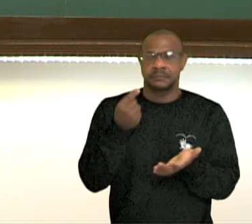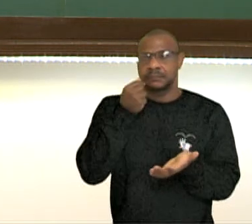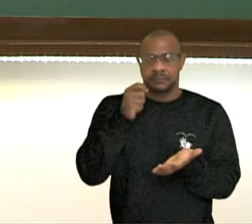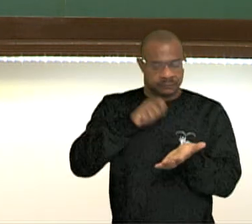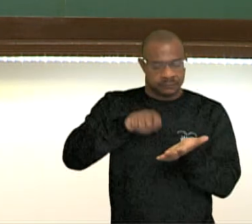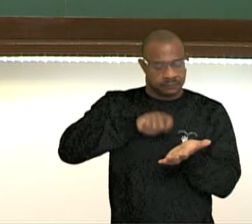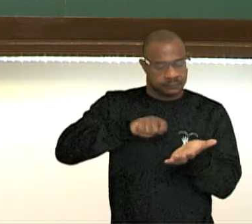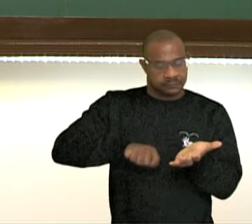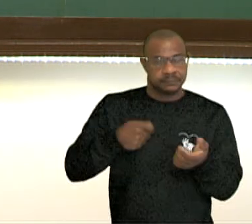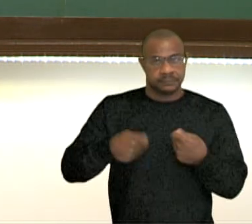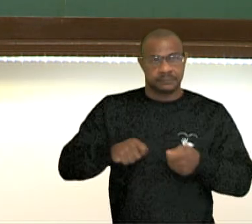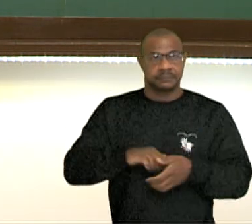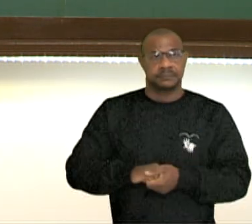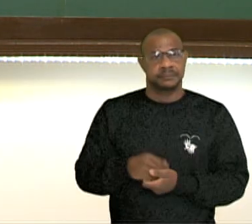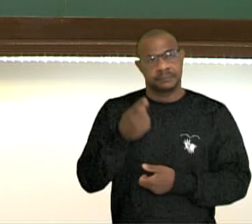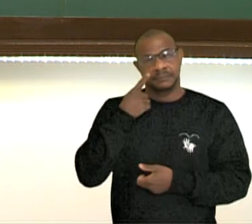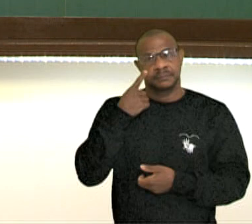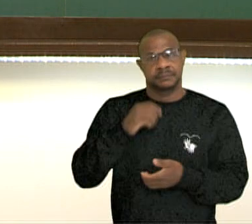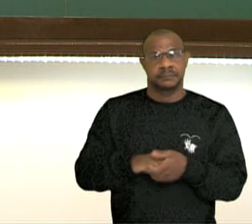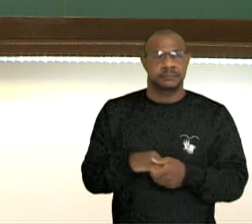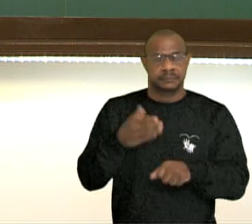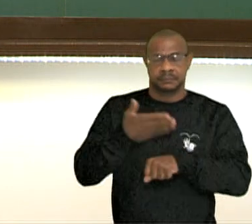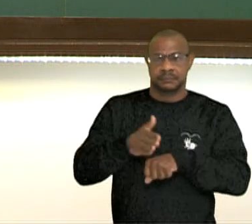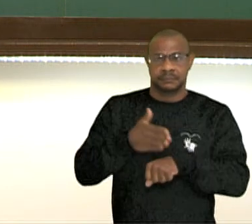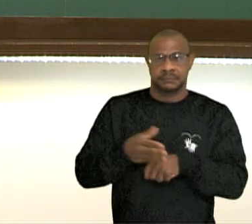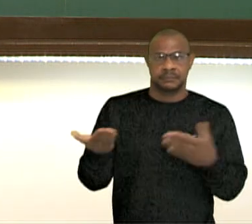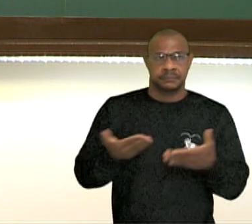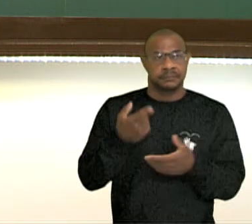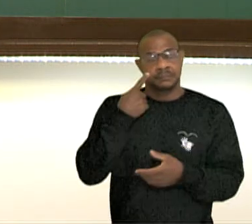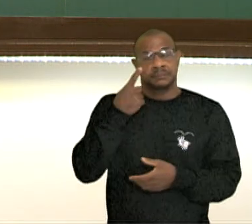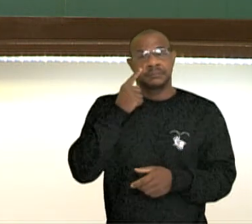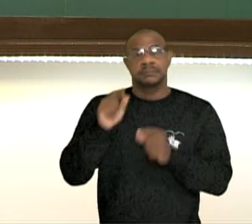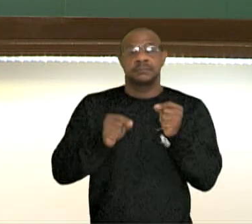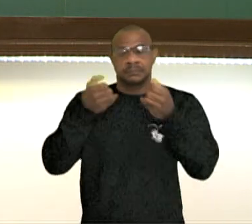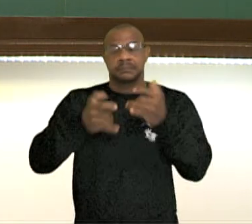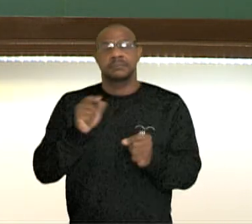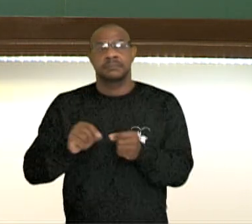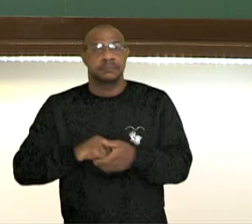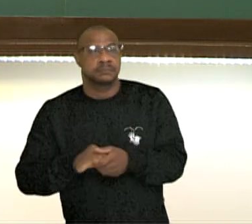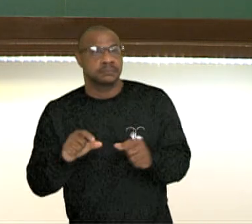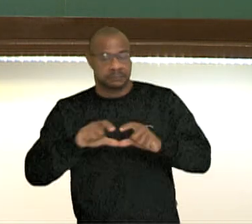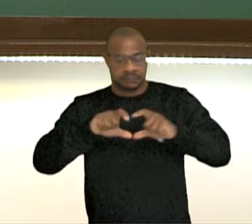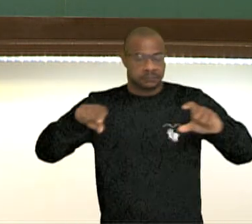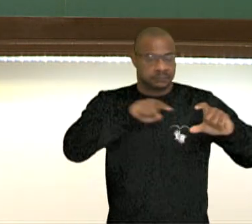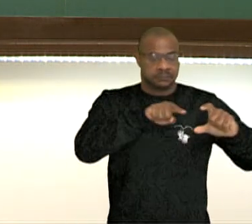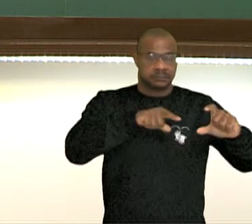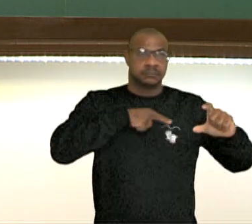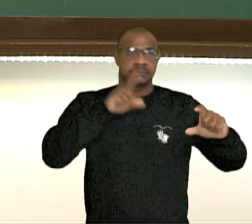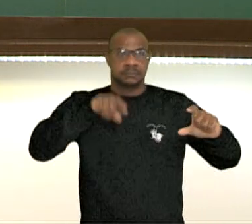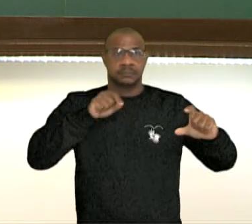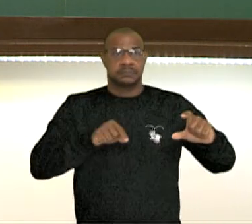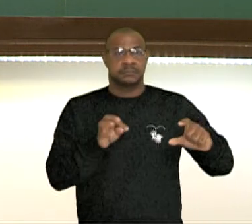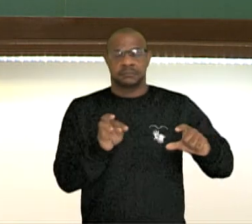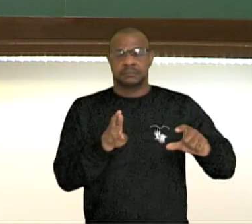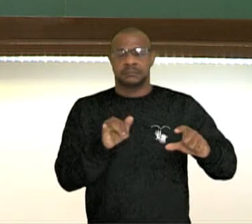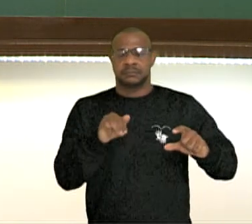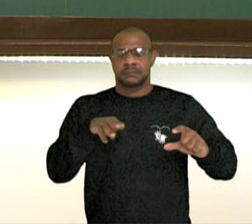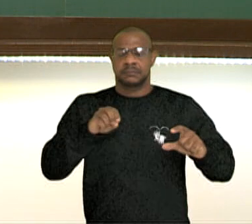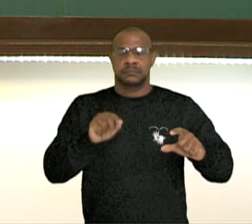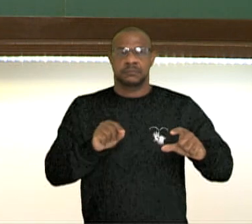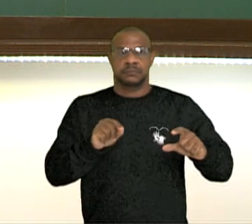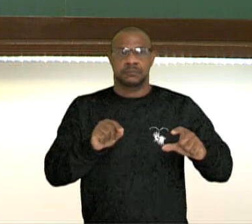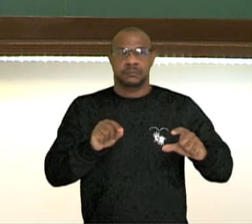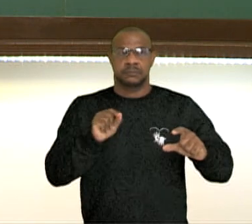que tentar. Então, olha lá, esse exercício pediu para a gente verificar se essa expressão que está escrita ali é um trinômio